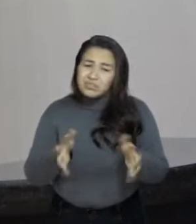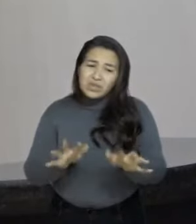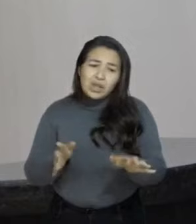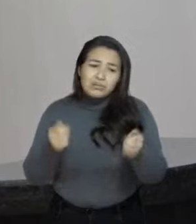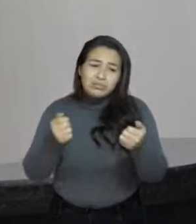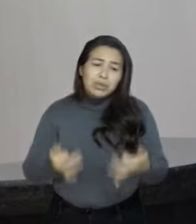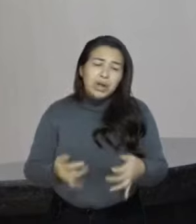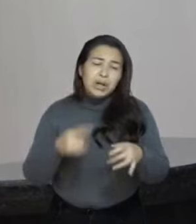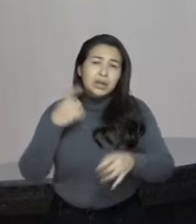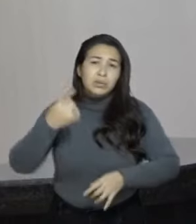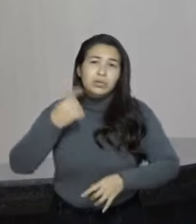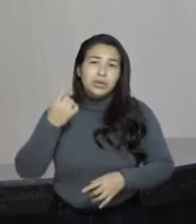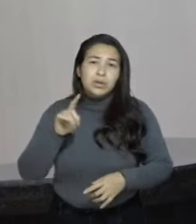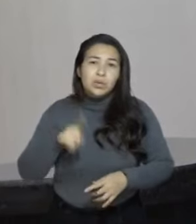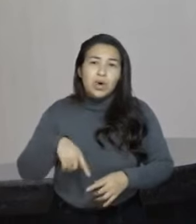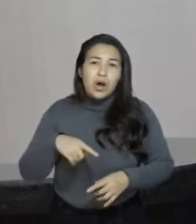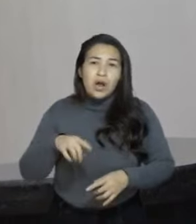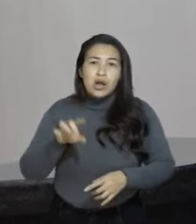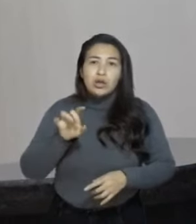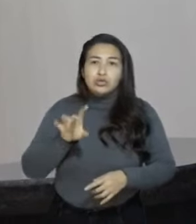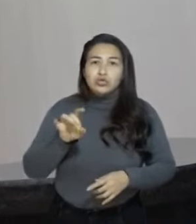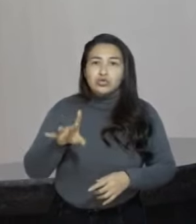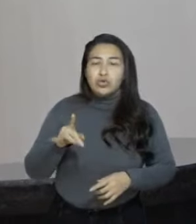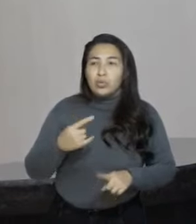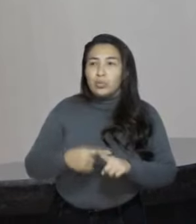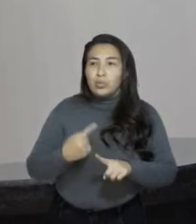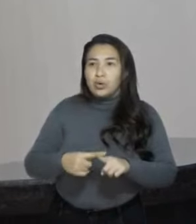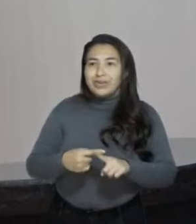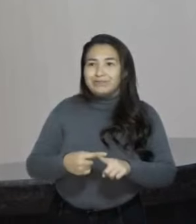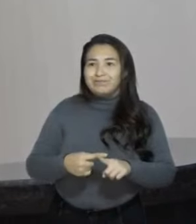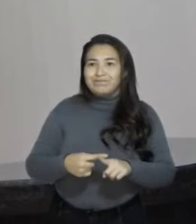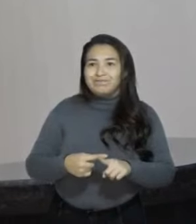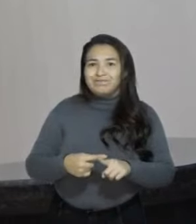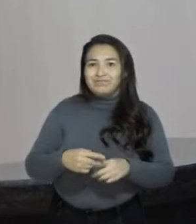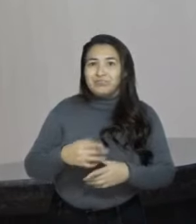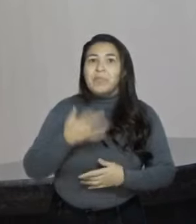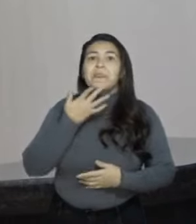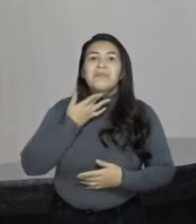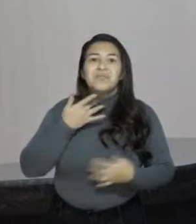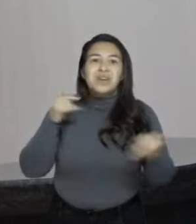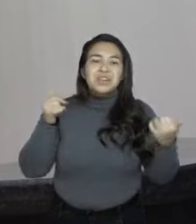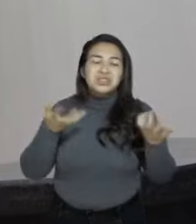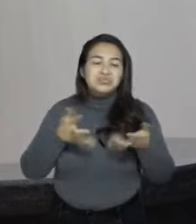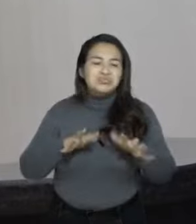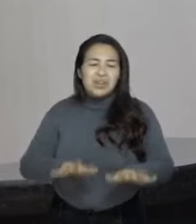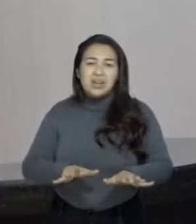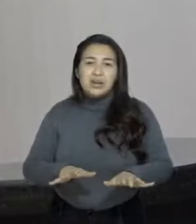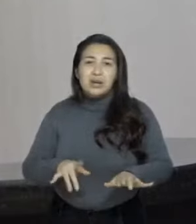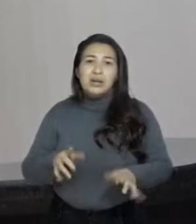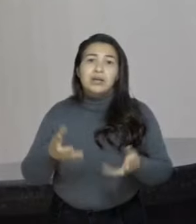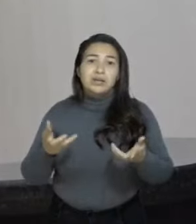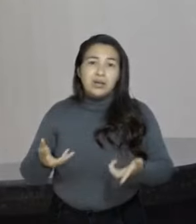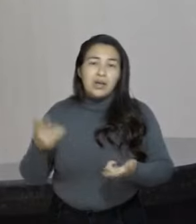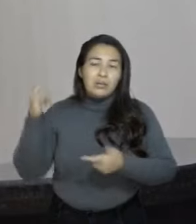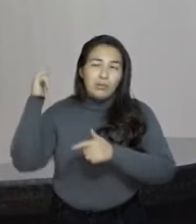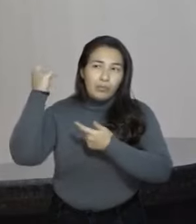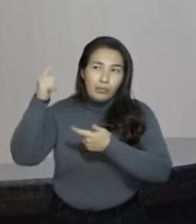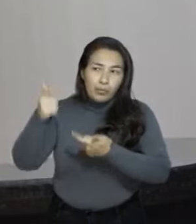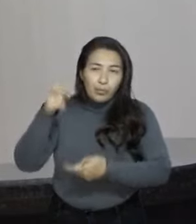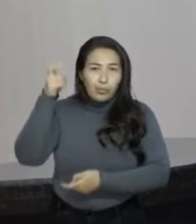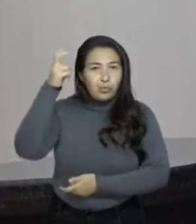Deputado que isso é só por uma vontade né eu entendo que tem uma construção cultural mas